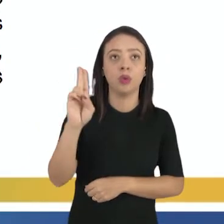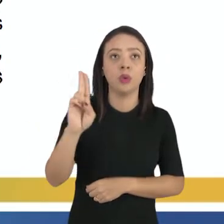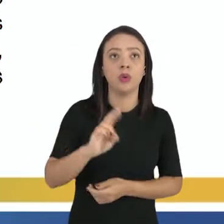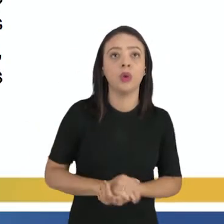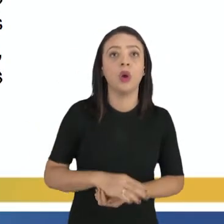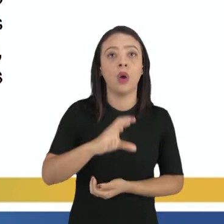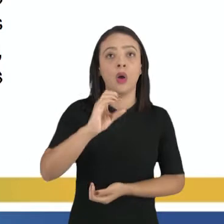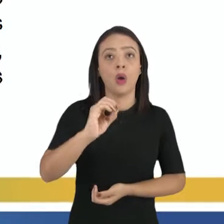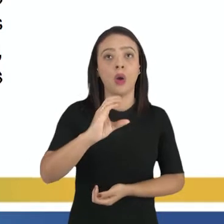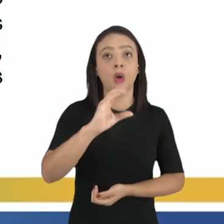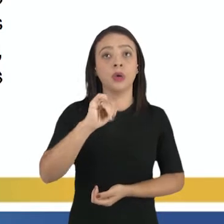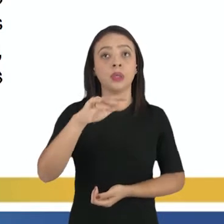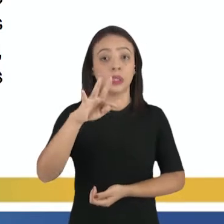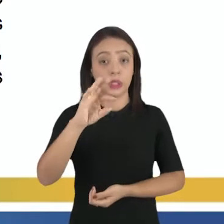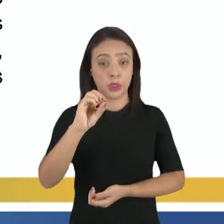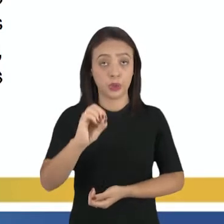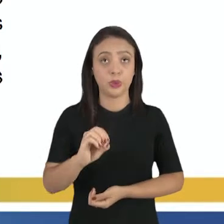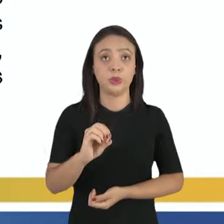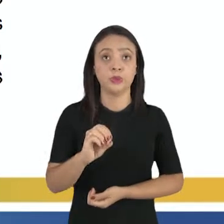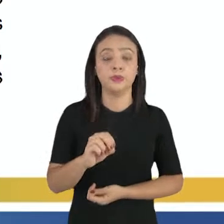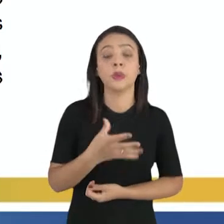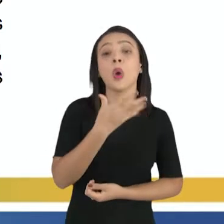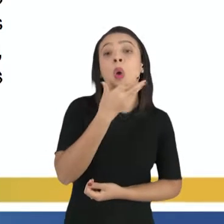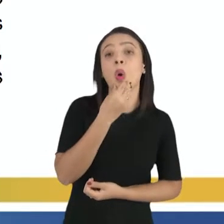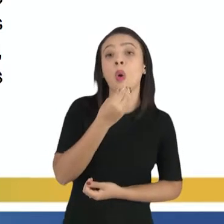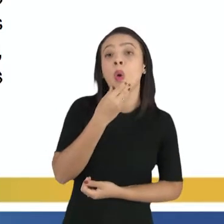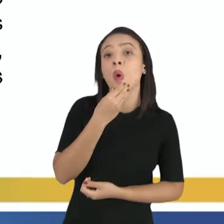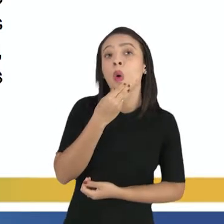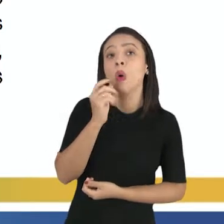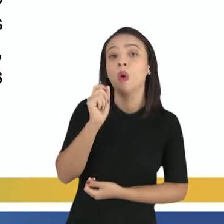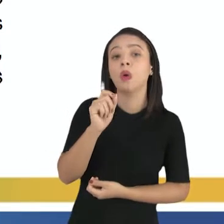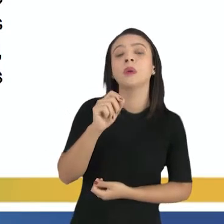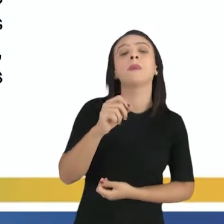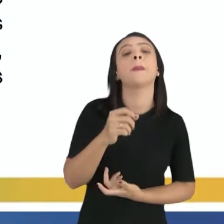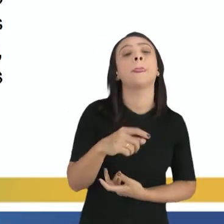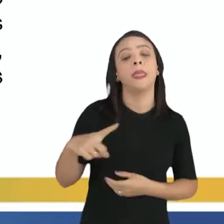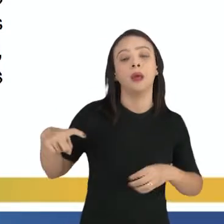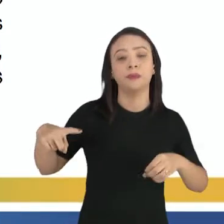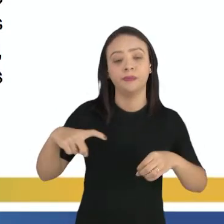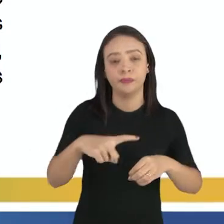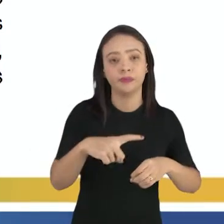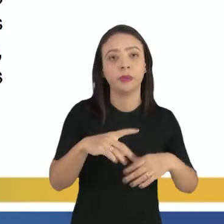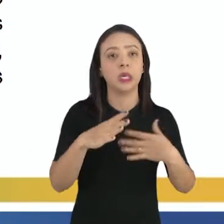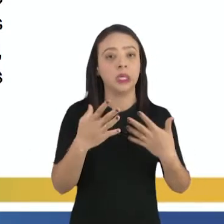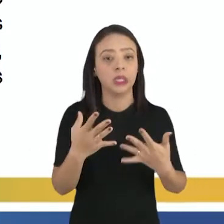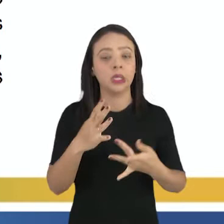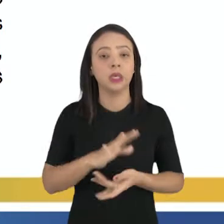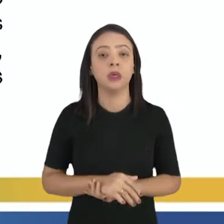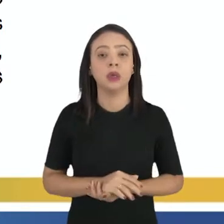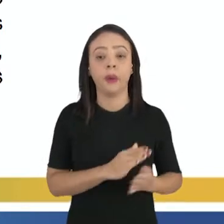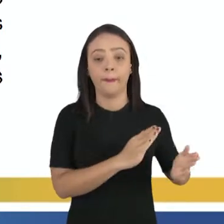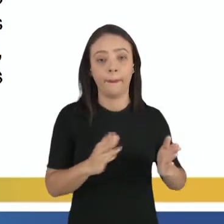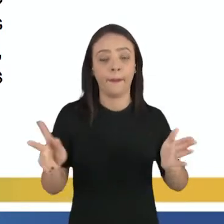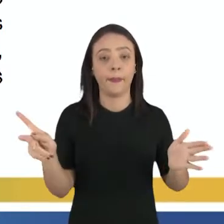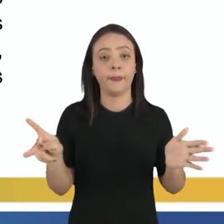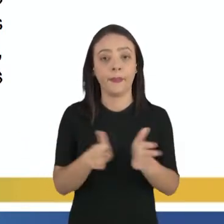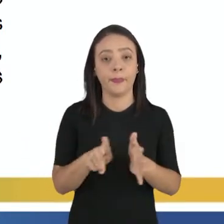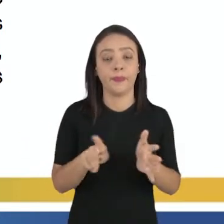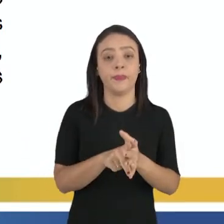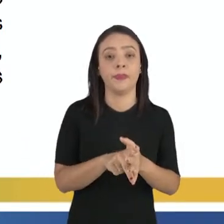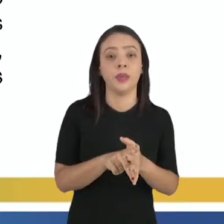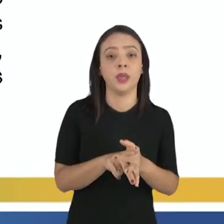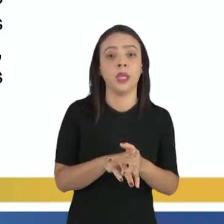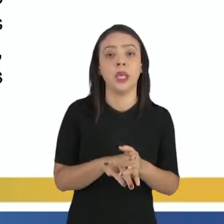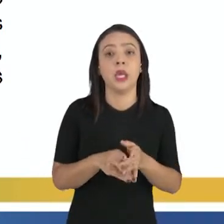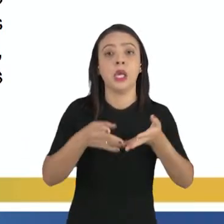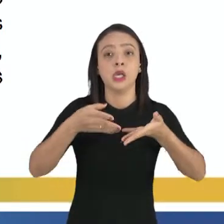de oócitos secundários. E já os masculinos são os espermatozoides. Esse processo de reprodução, ele também não ocorre